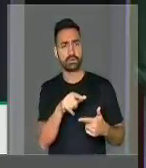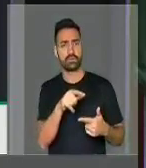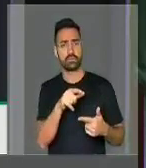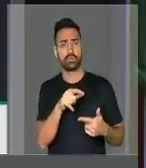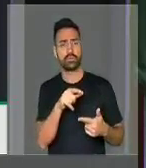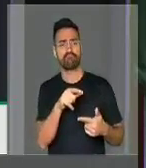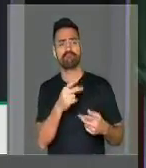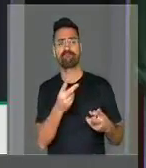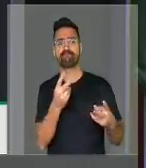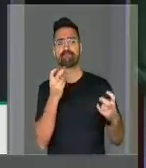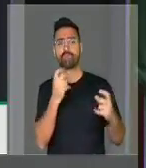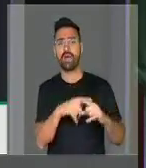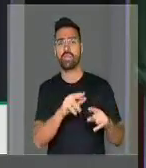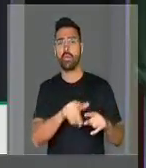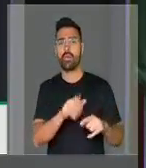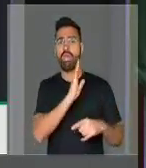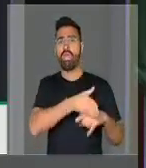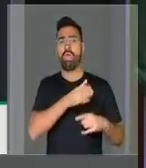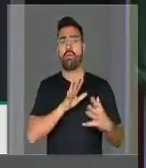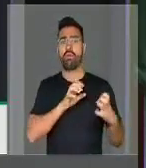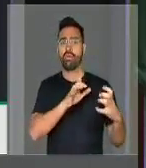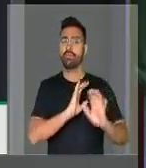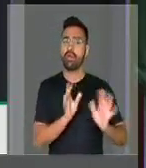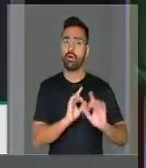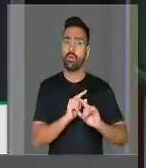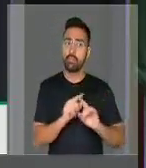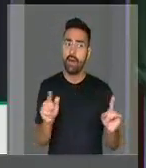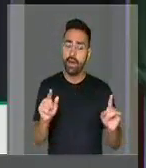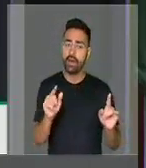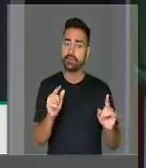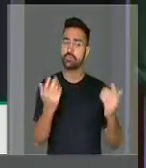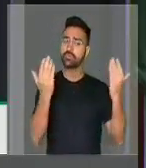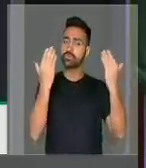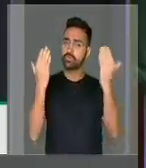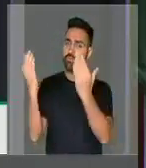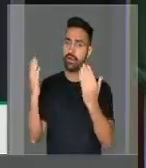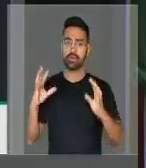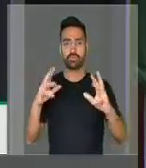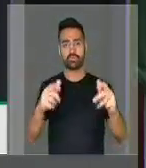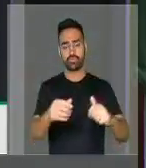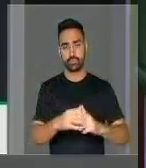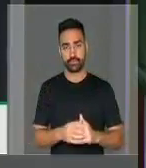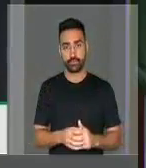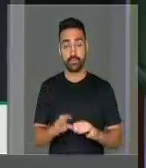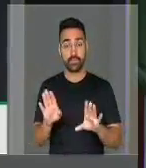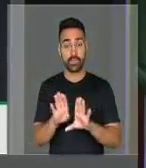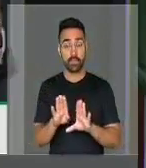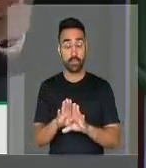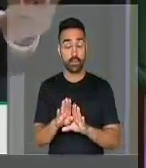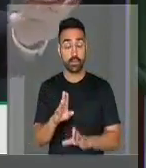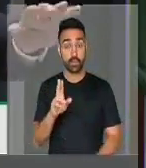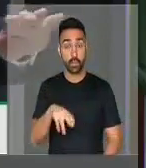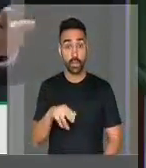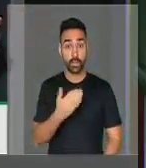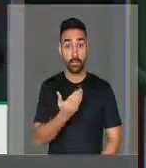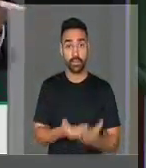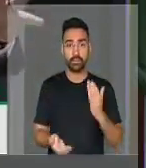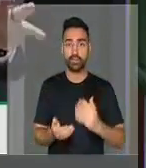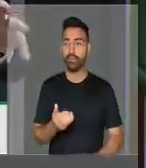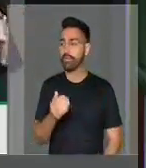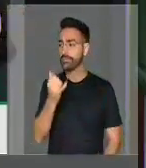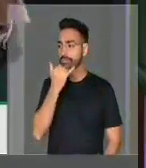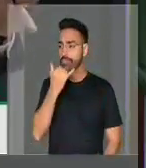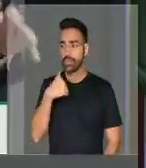inação. E, por fim e ao cabo, jamais perder a dimensão, que, aliás, é muito ausente aqui